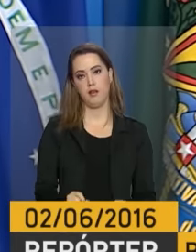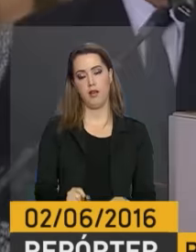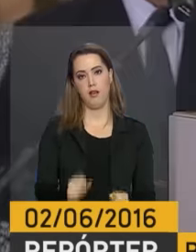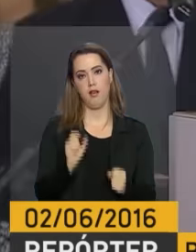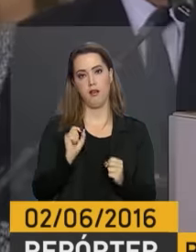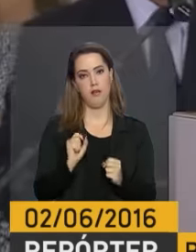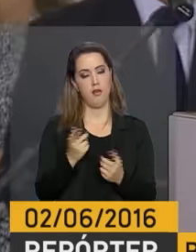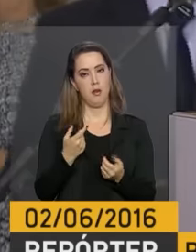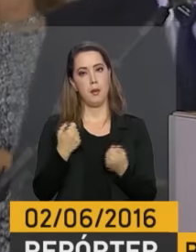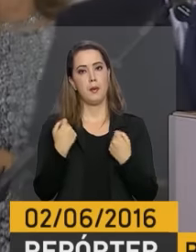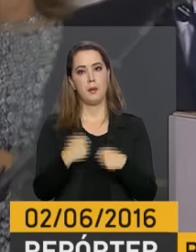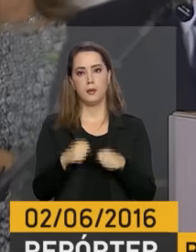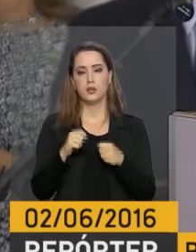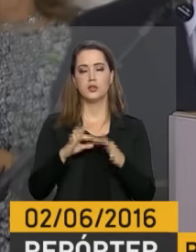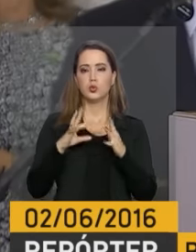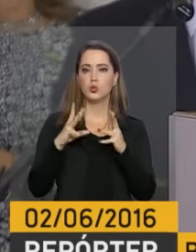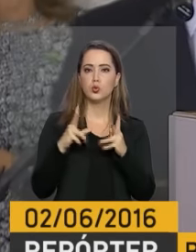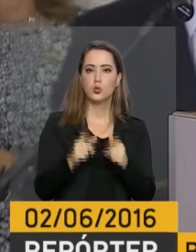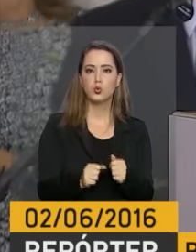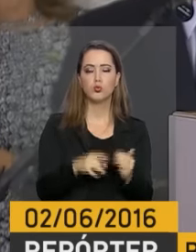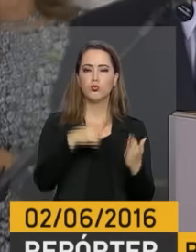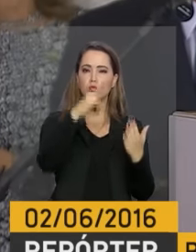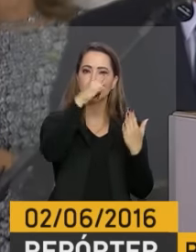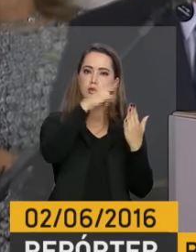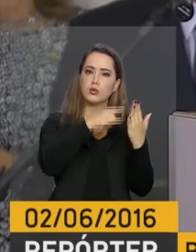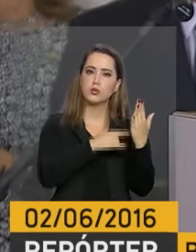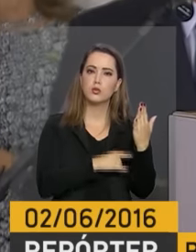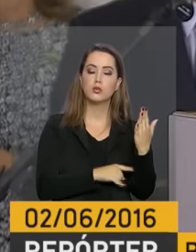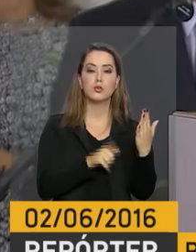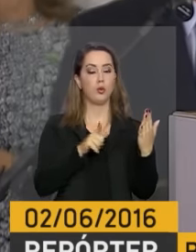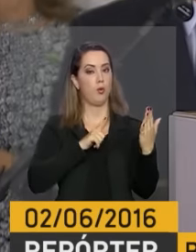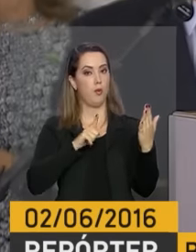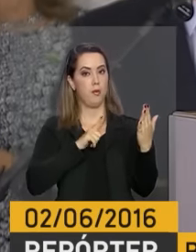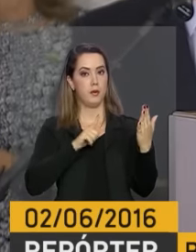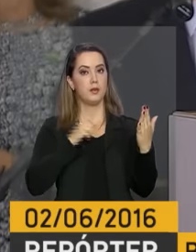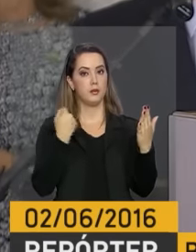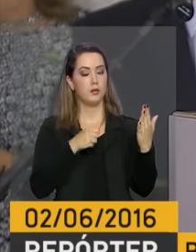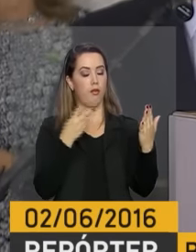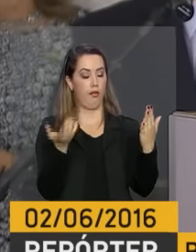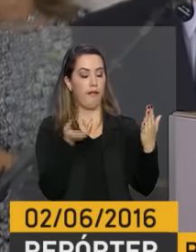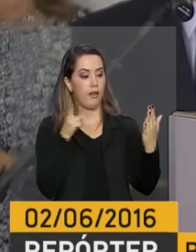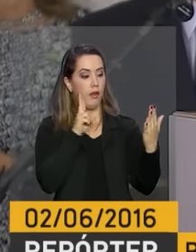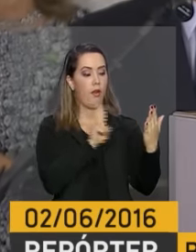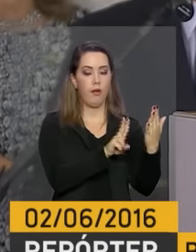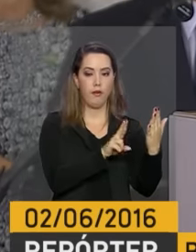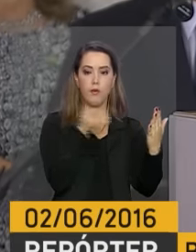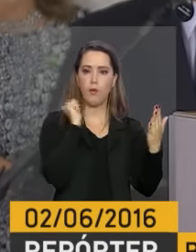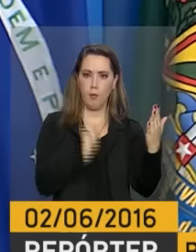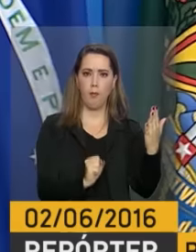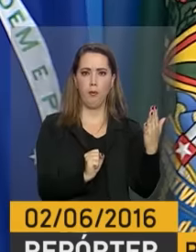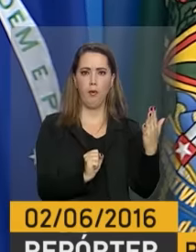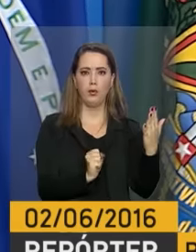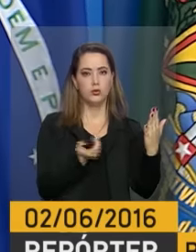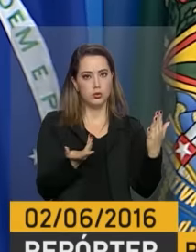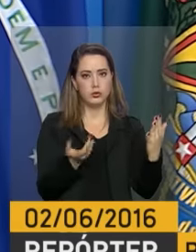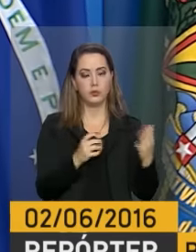determinação de que todos os documentos do poder público, todos a eles têm acesso. E se acesso não houver,